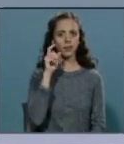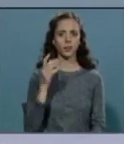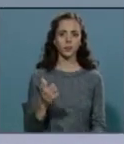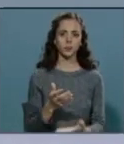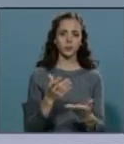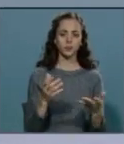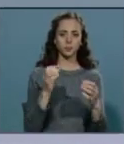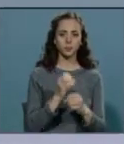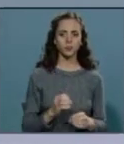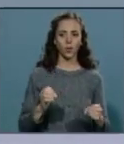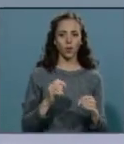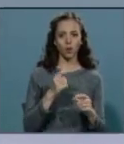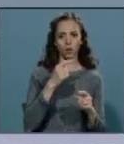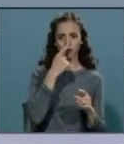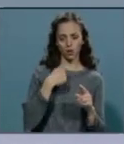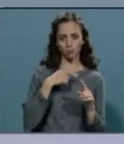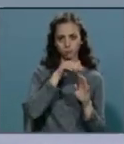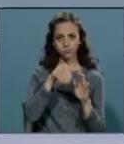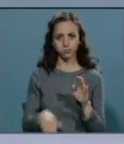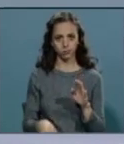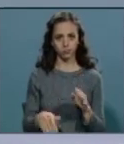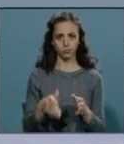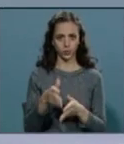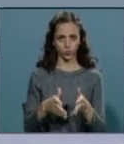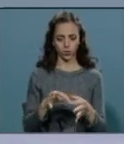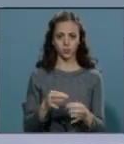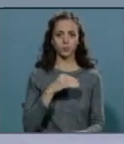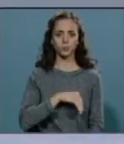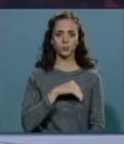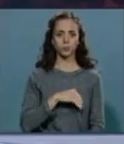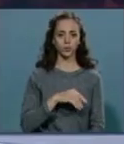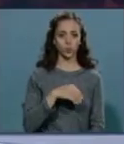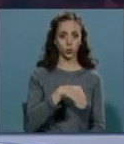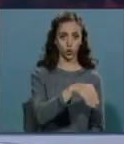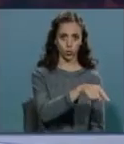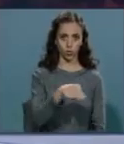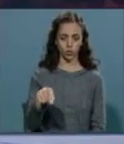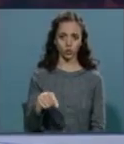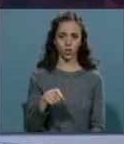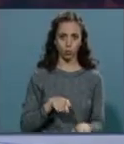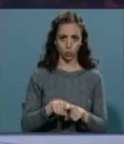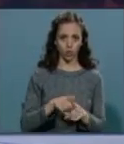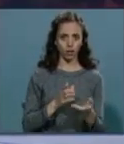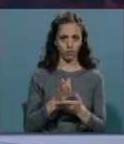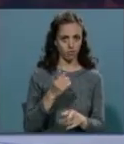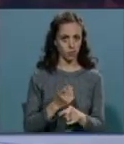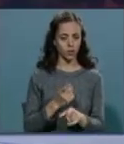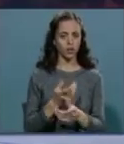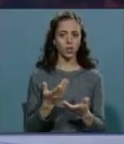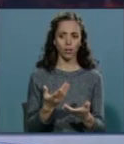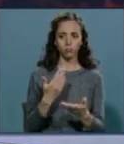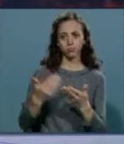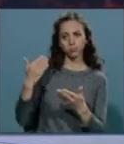digamos que não acham que lápis imediato desta indústrias relativamente aos salários dos jogadores a política salarial da mente a estes em relação